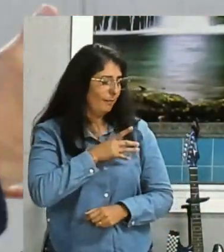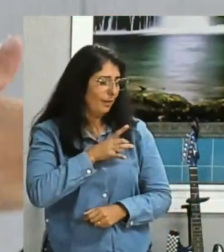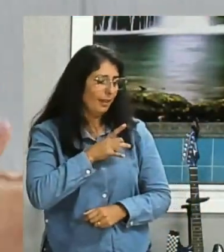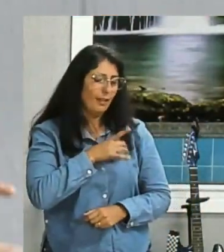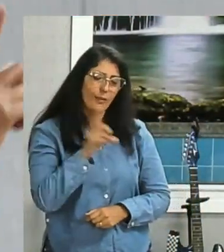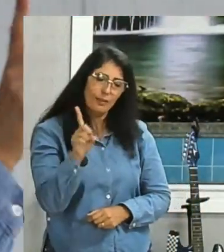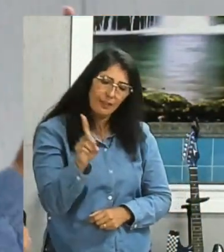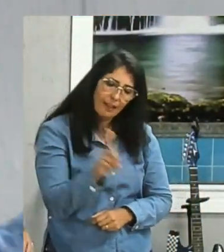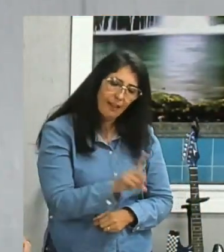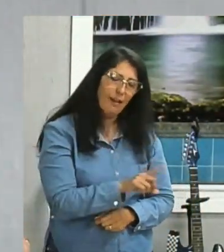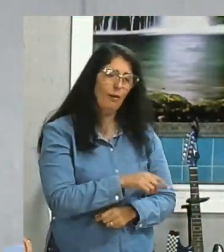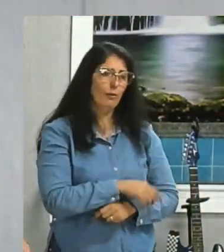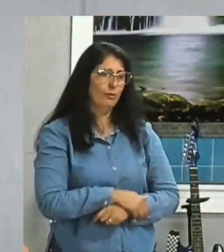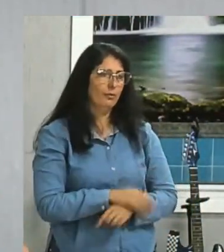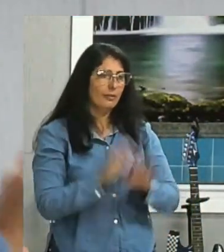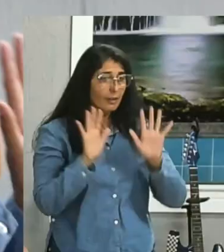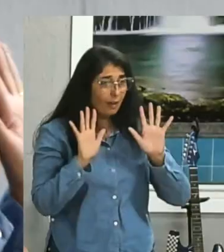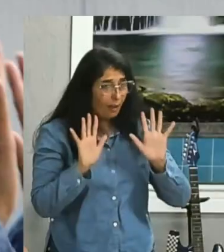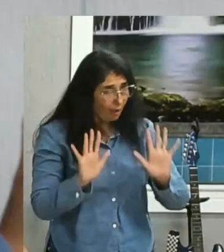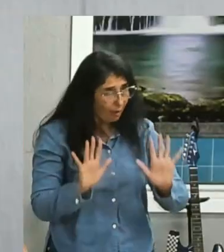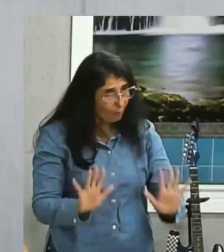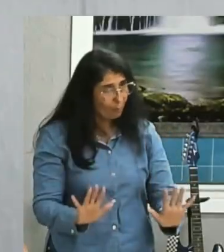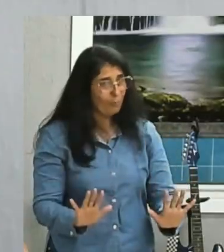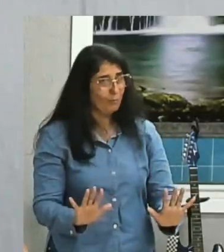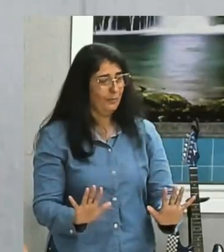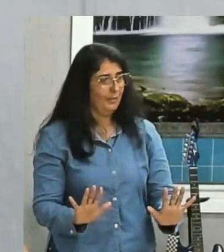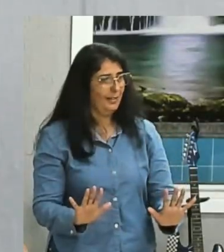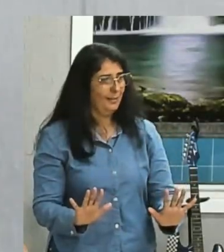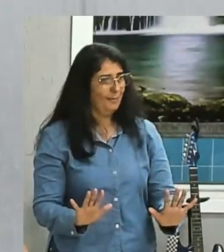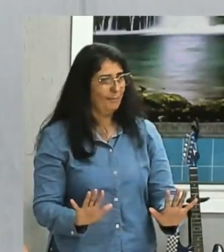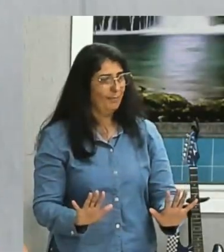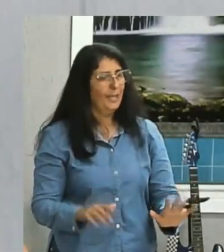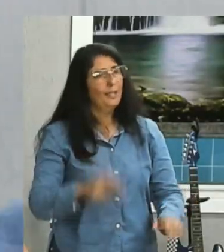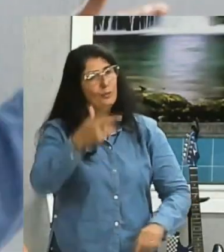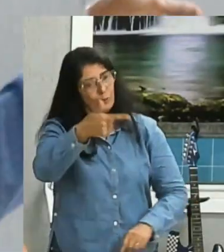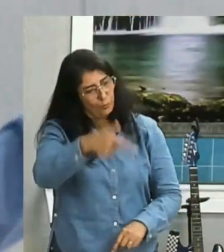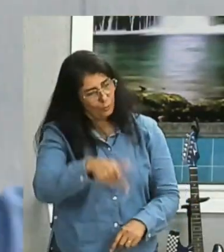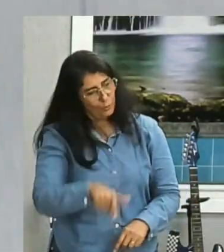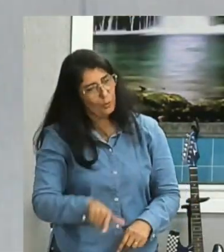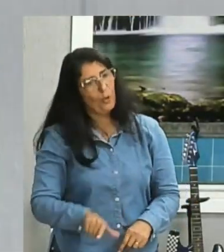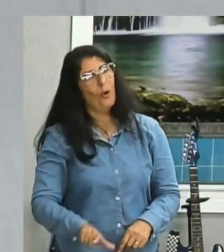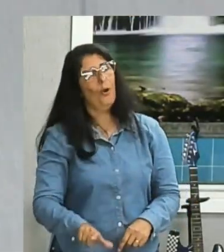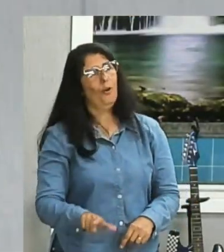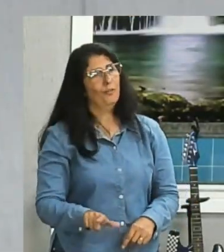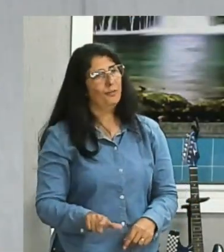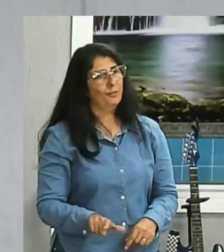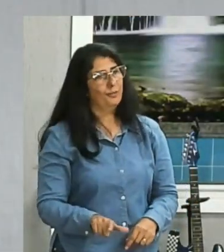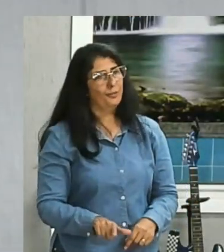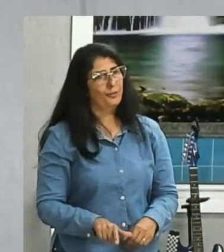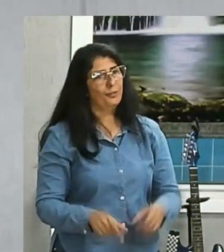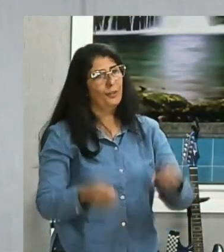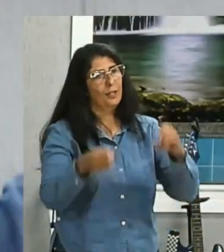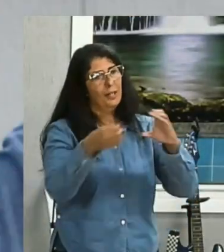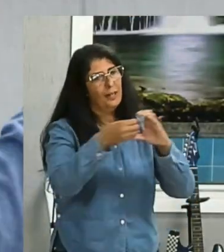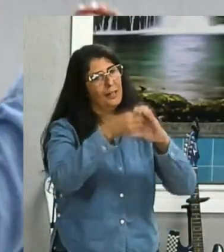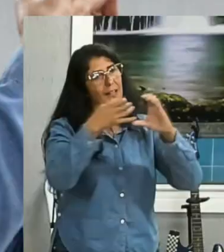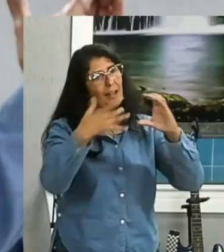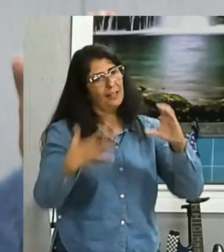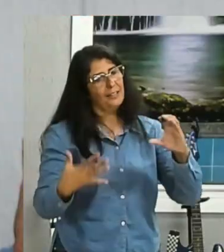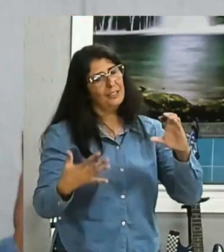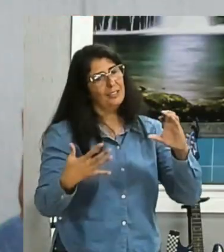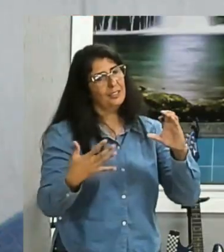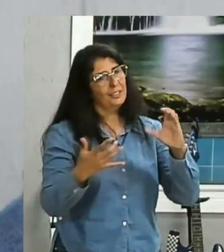tenha medo. E mais uma vez, vemos uma característica de Cristo aqui,